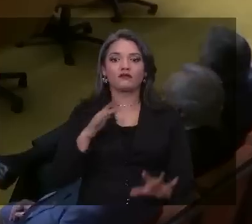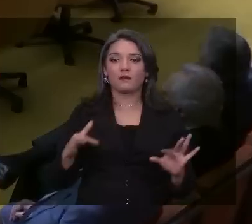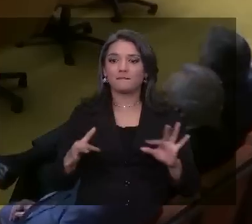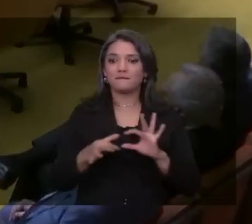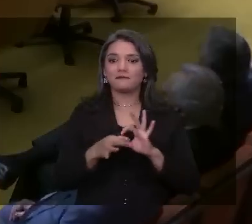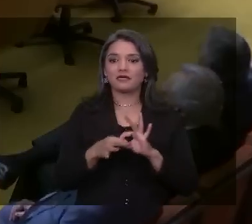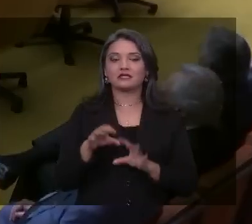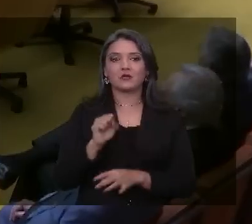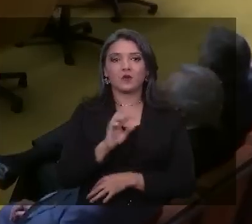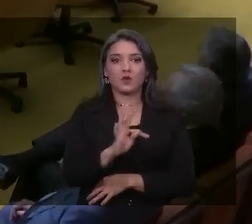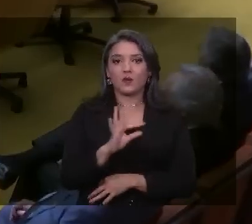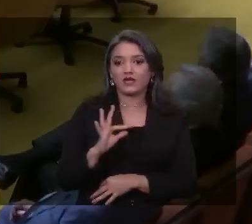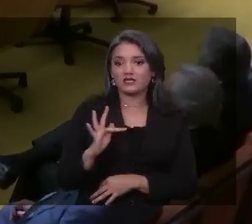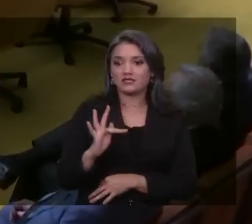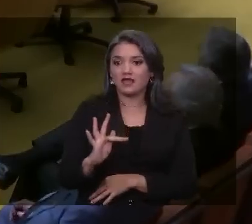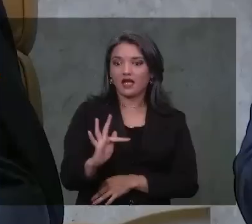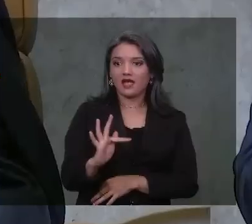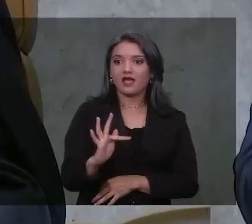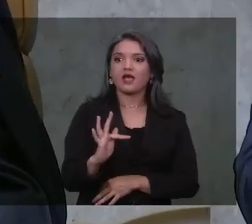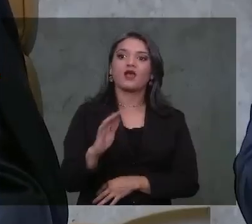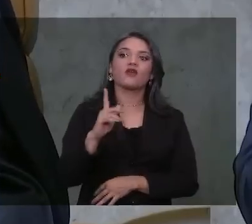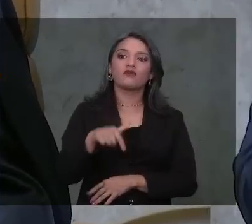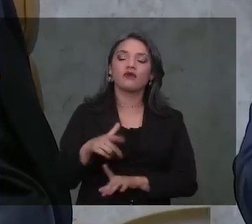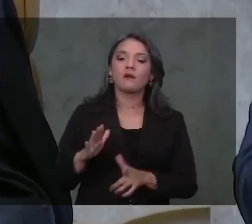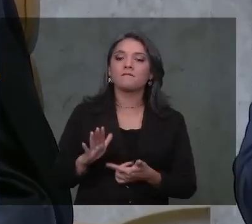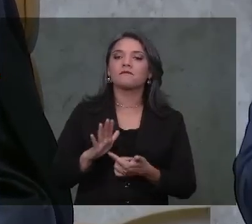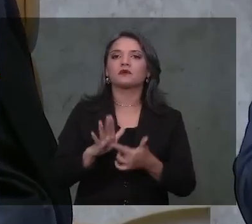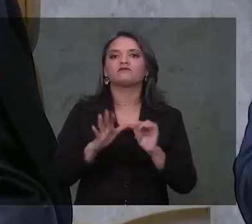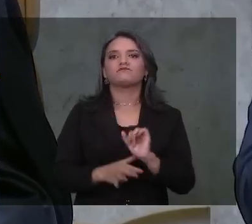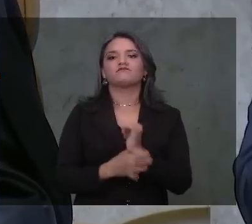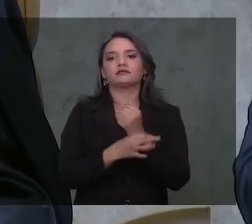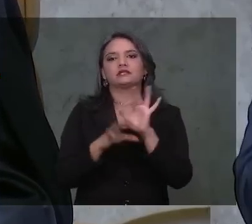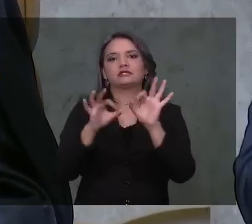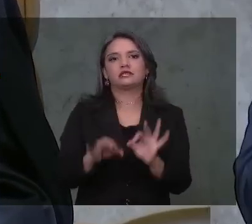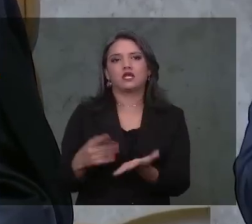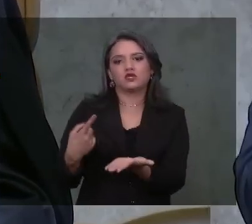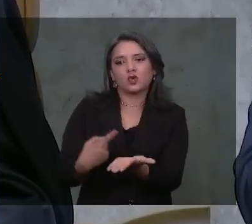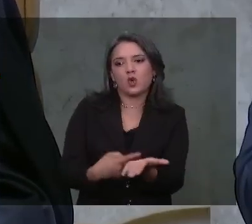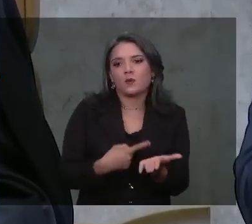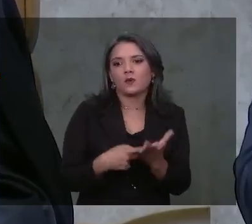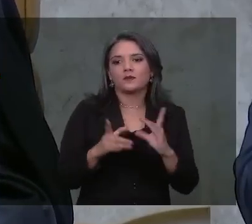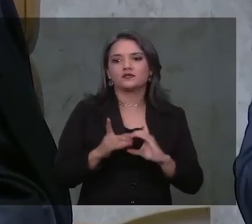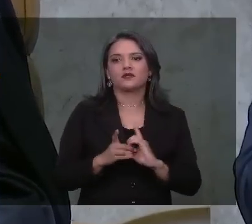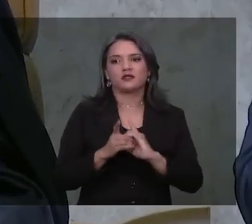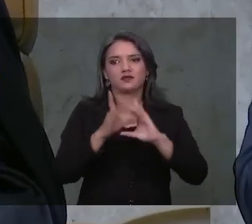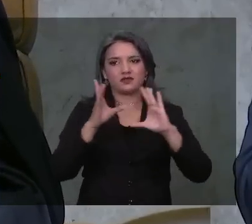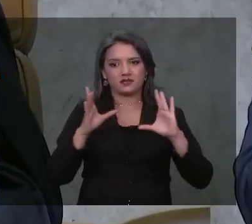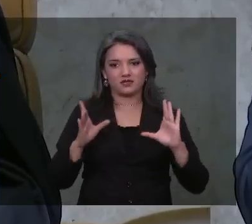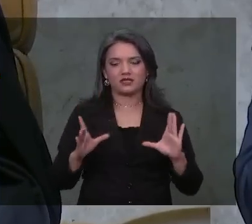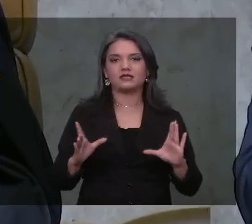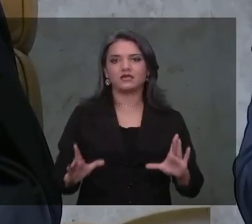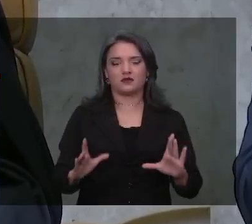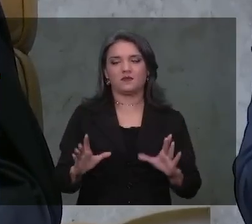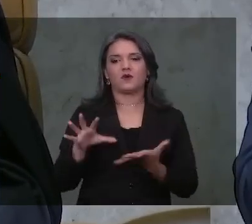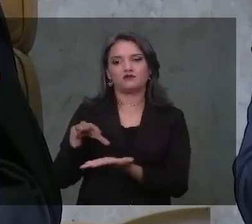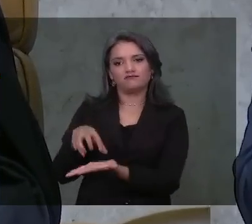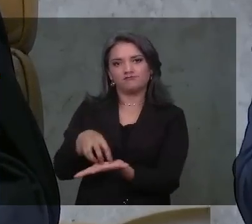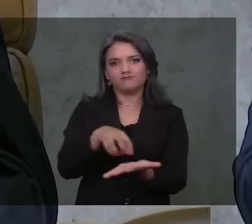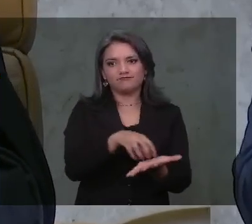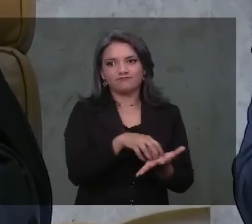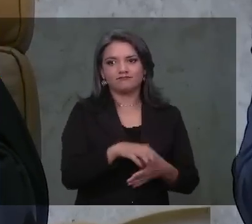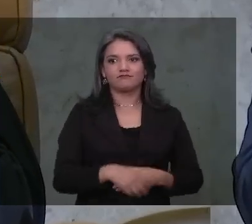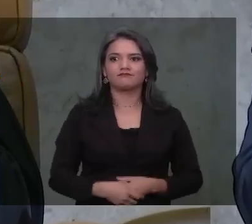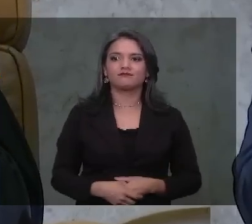Federal, simbolizam a solidez e os compromissos democráticos de nossas instituições. Mas há